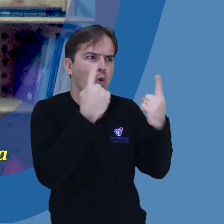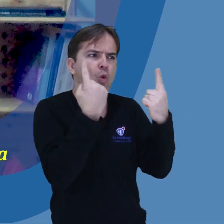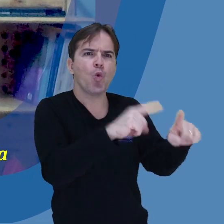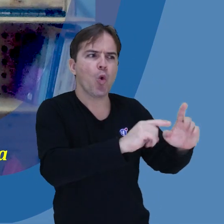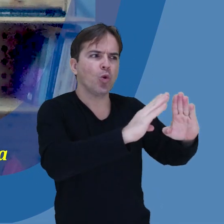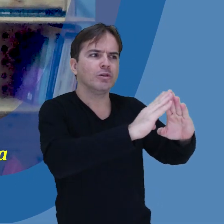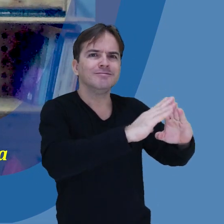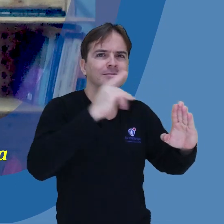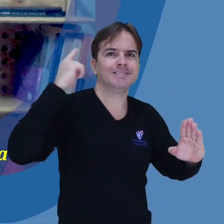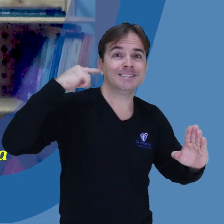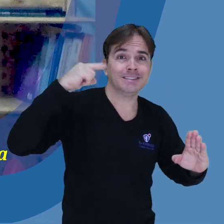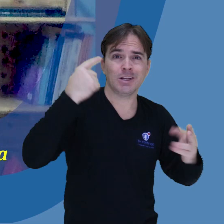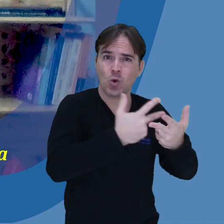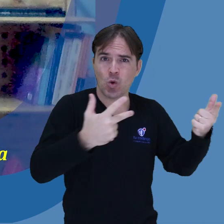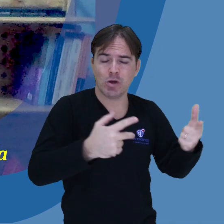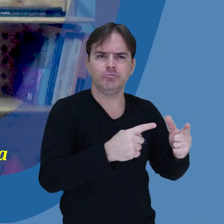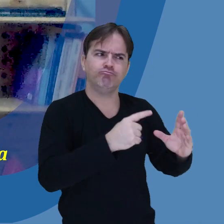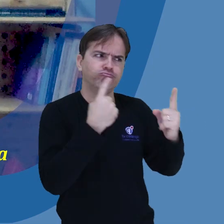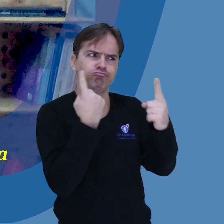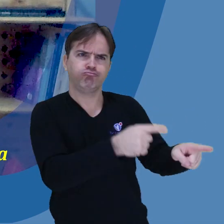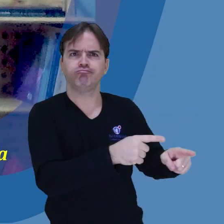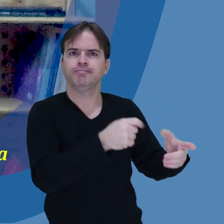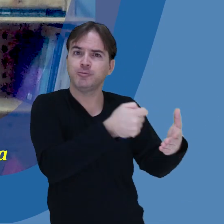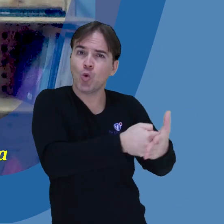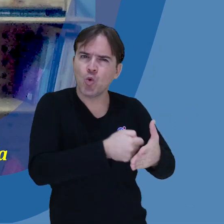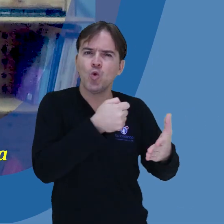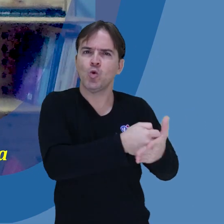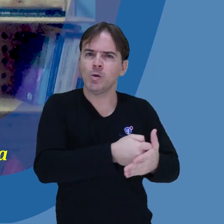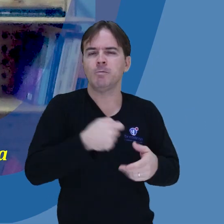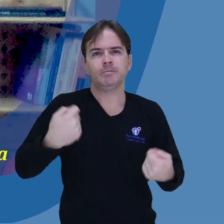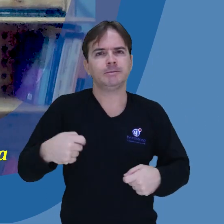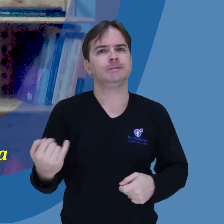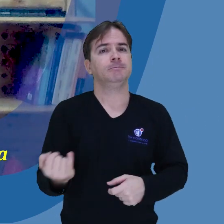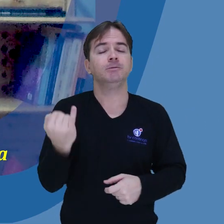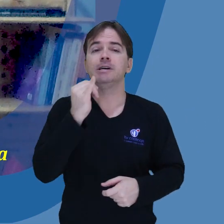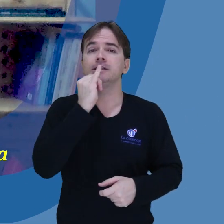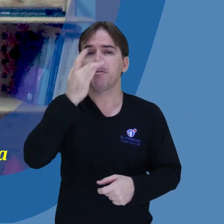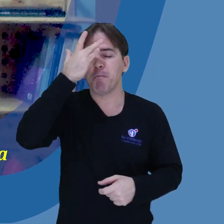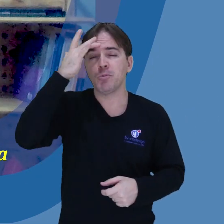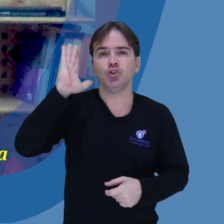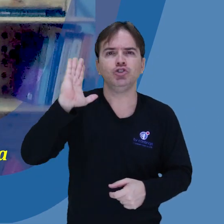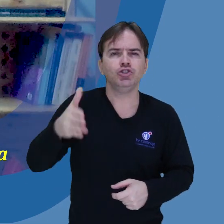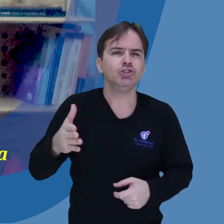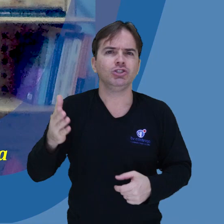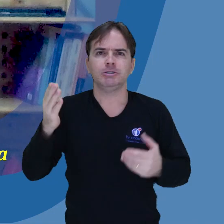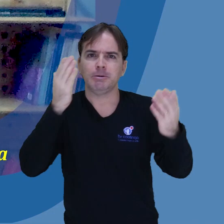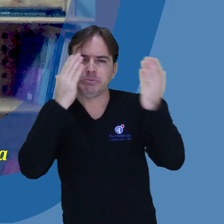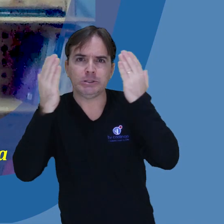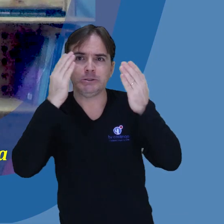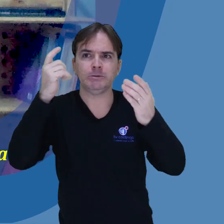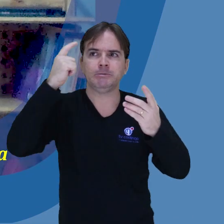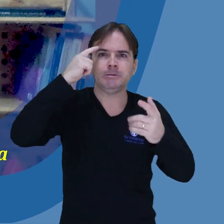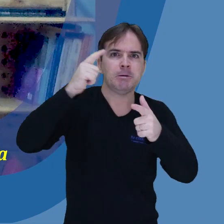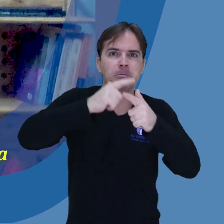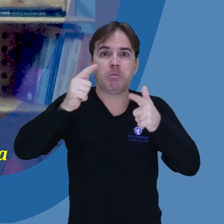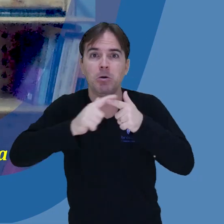foi entendido por muito tempo como a medida de cuidado para pessoas que apresentavam crise psíquica. Cabe